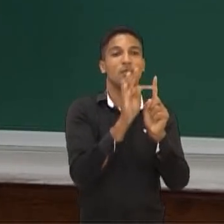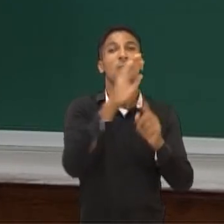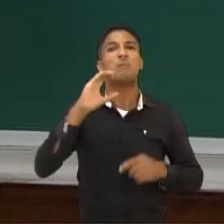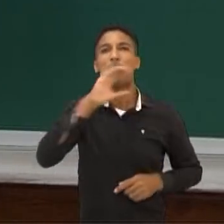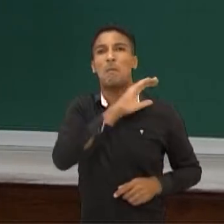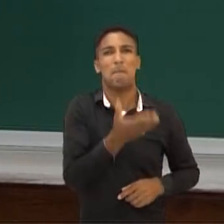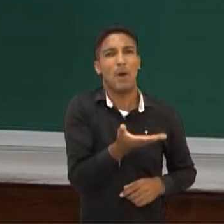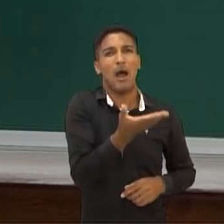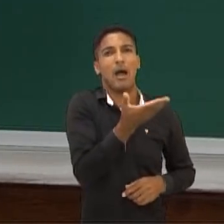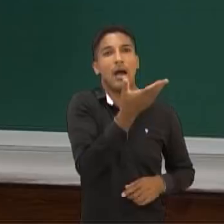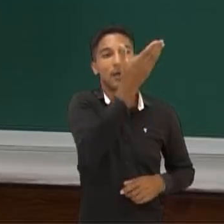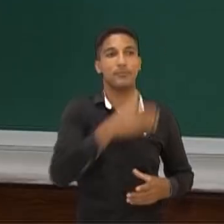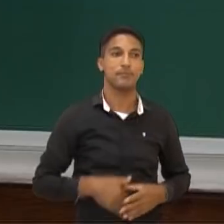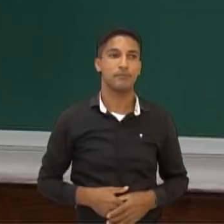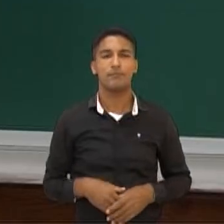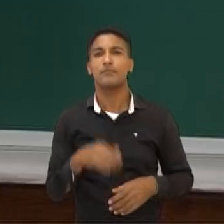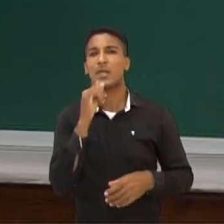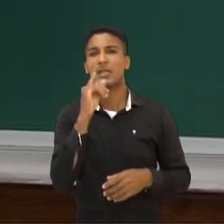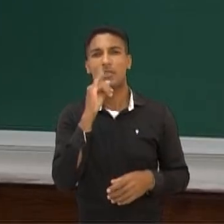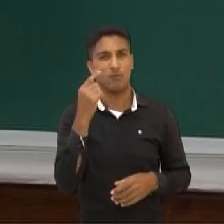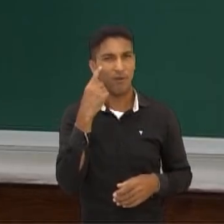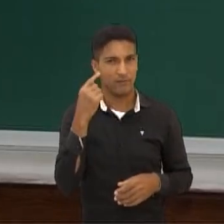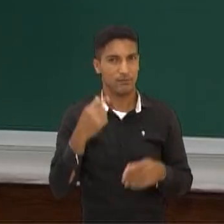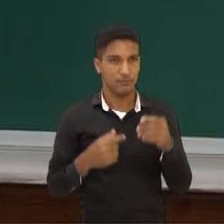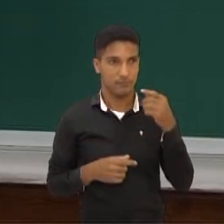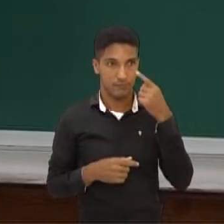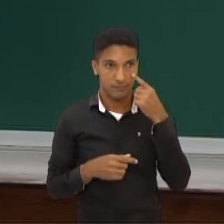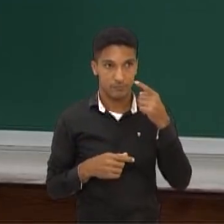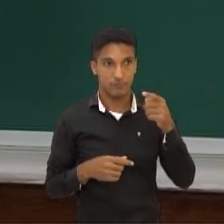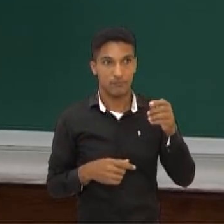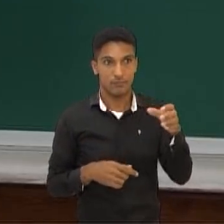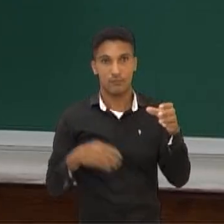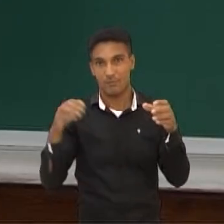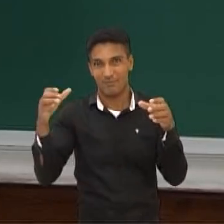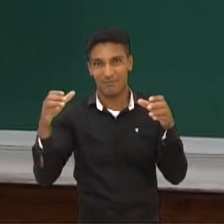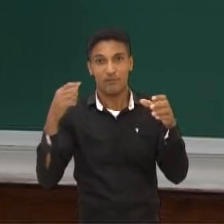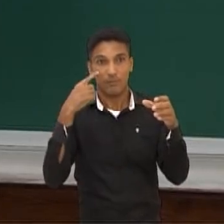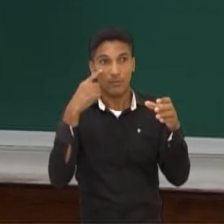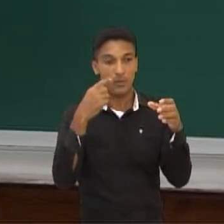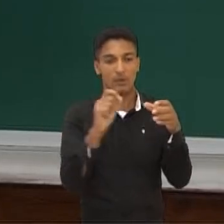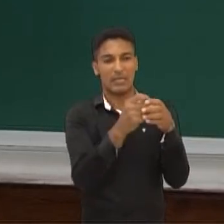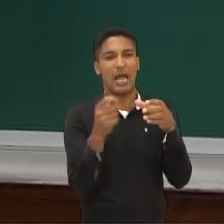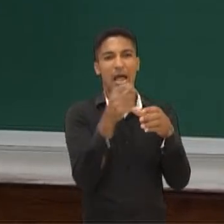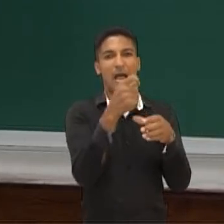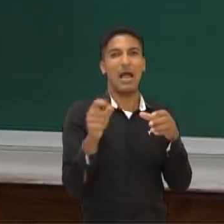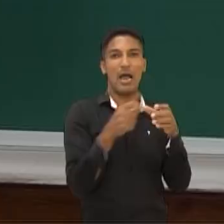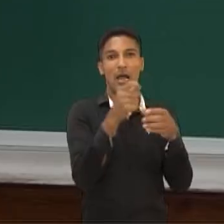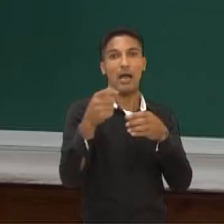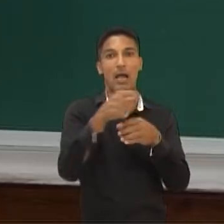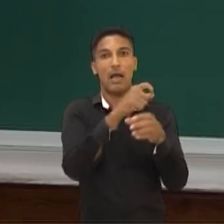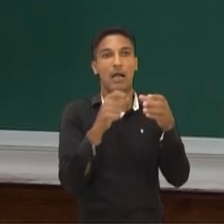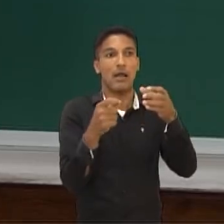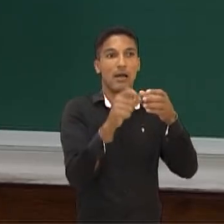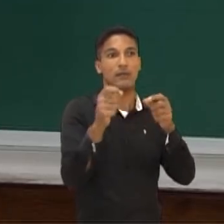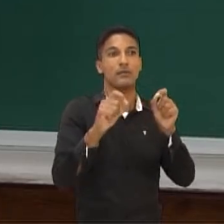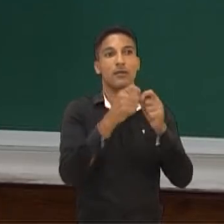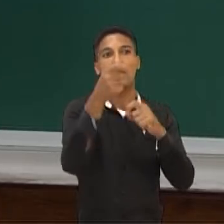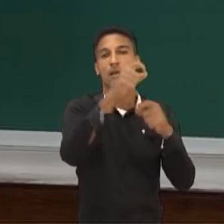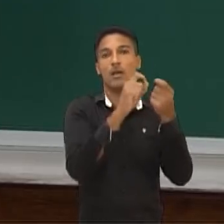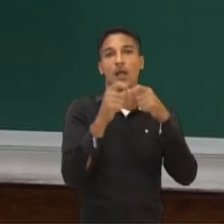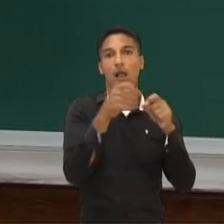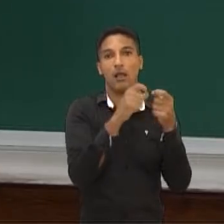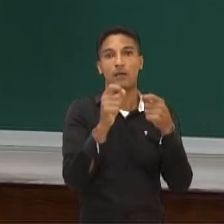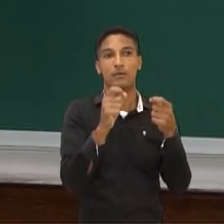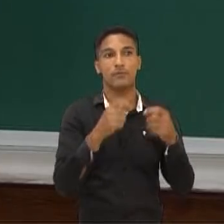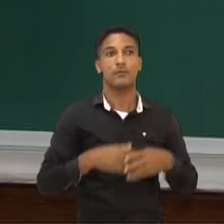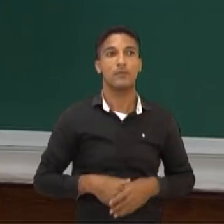ó. Você lá tem um corpo qualquer, as moléculas elas estão vibrando. E é claro, se você fornecer calor, pessoal,